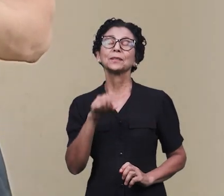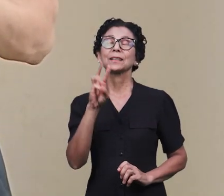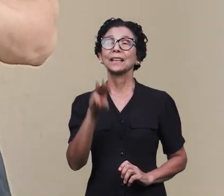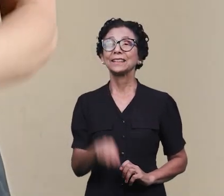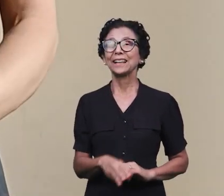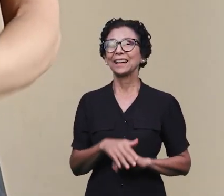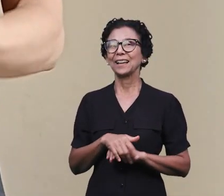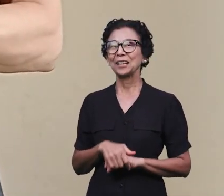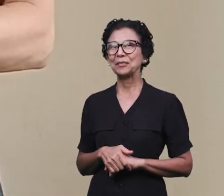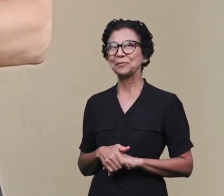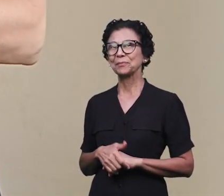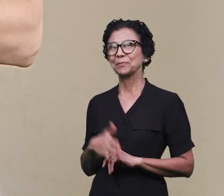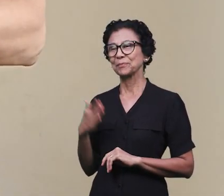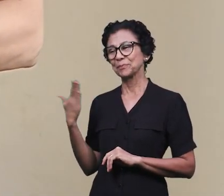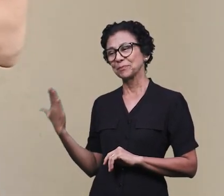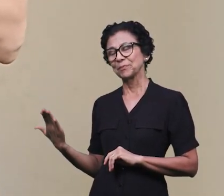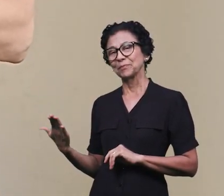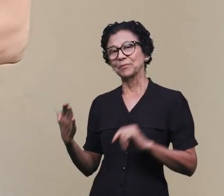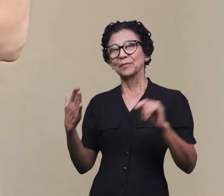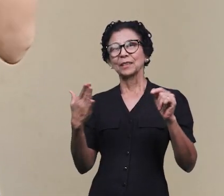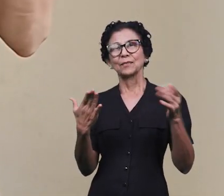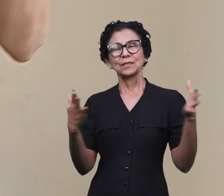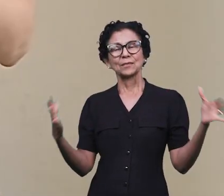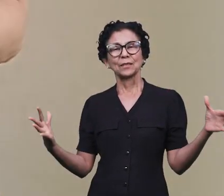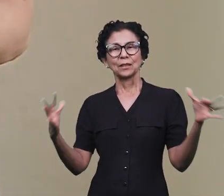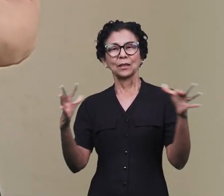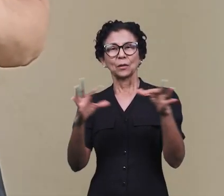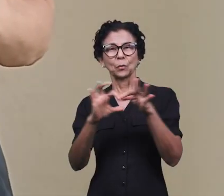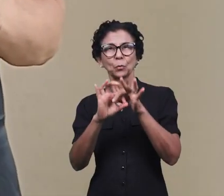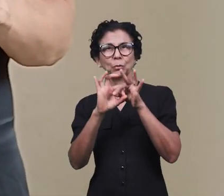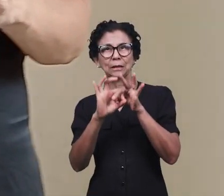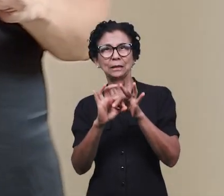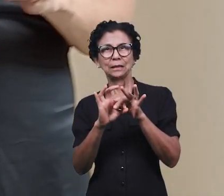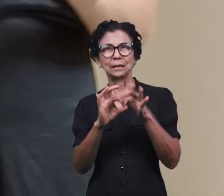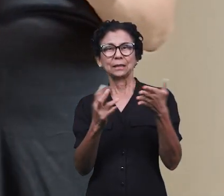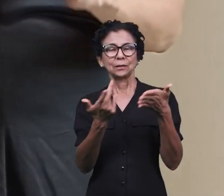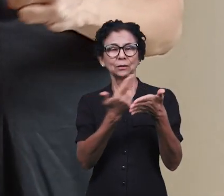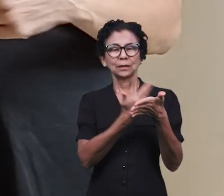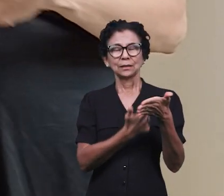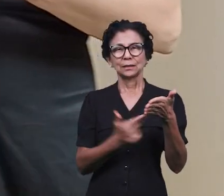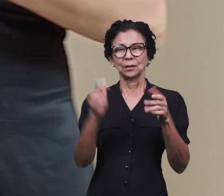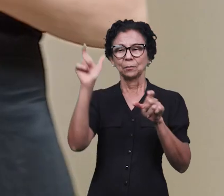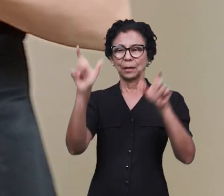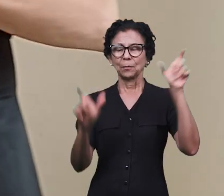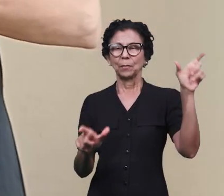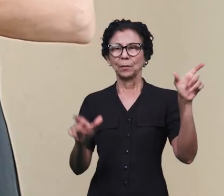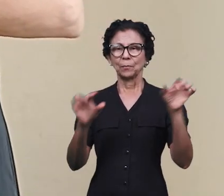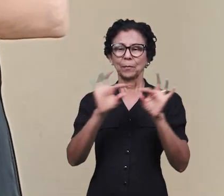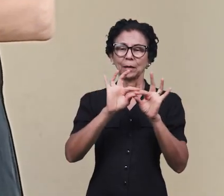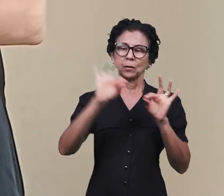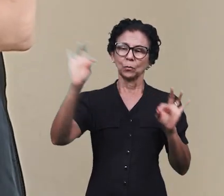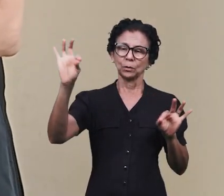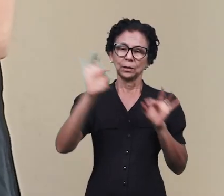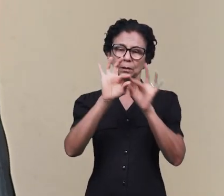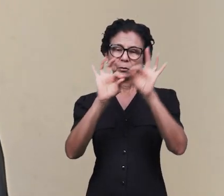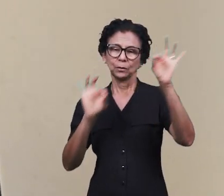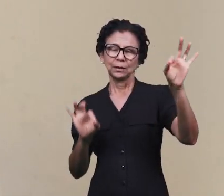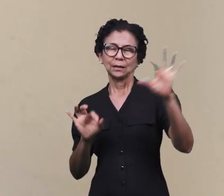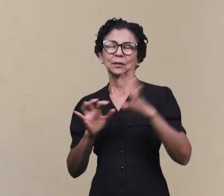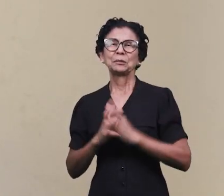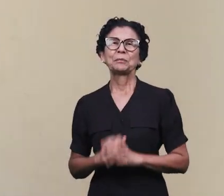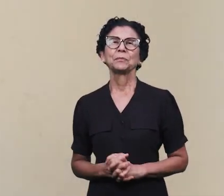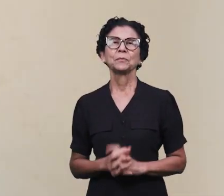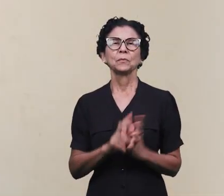na evangelização e o Espírito Santo tem abençoado muitas famílias. Então,